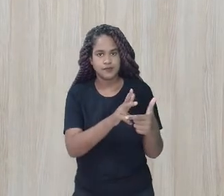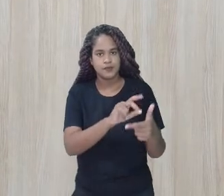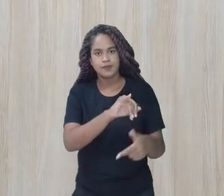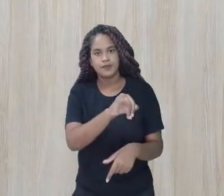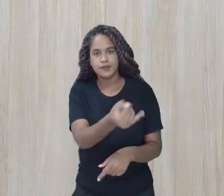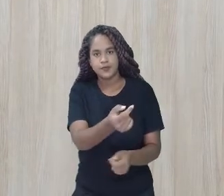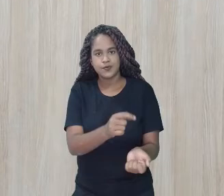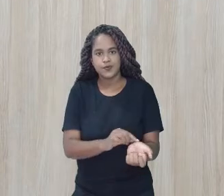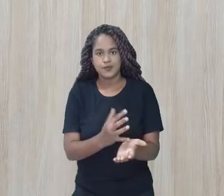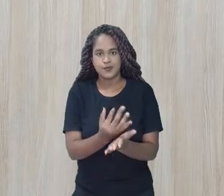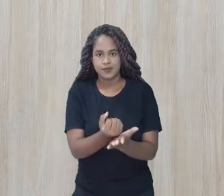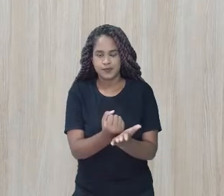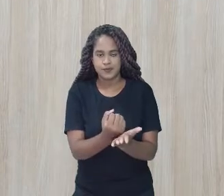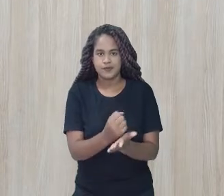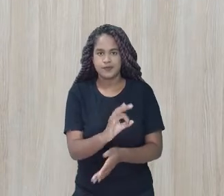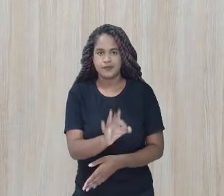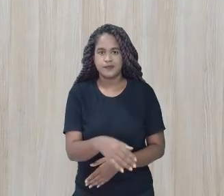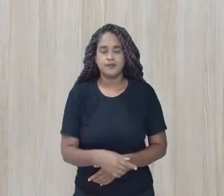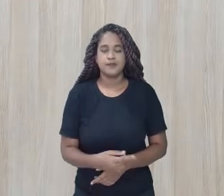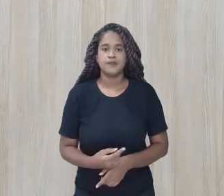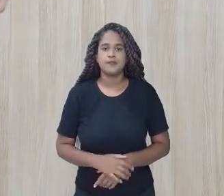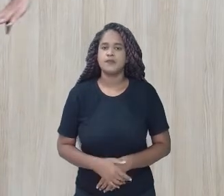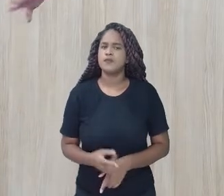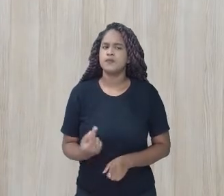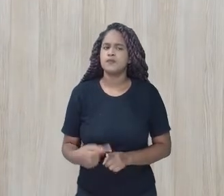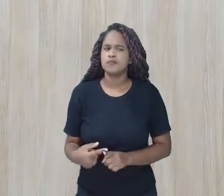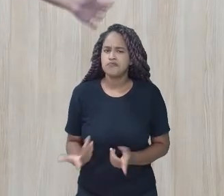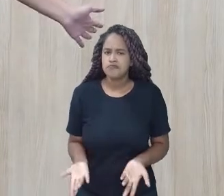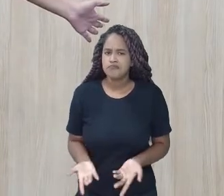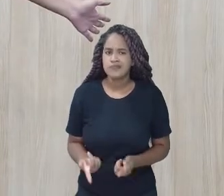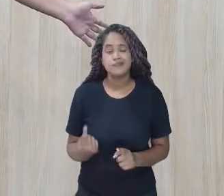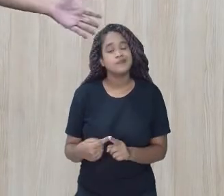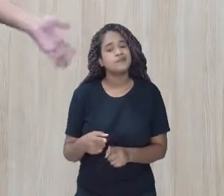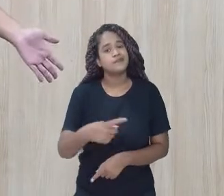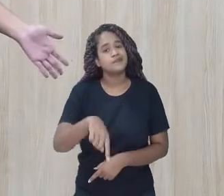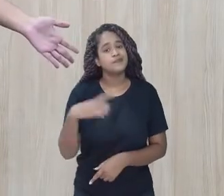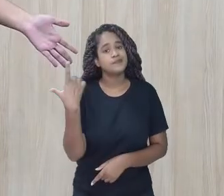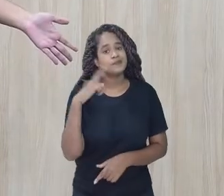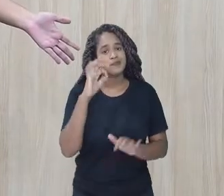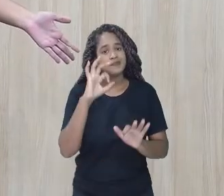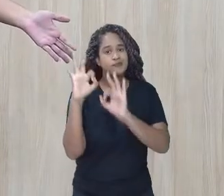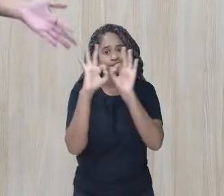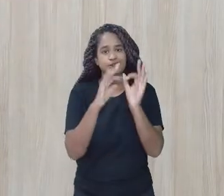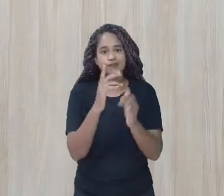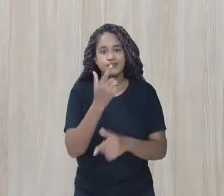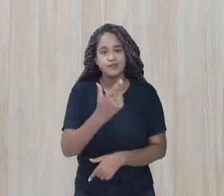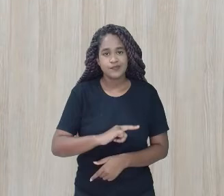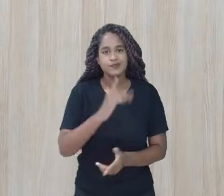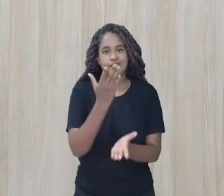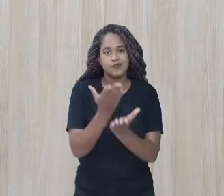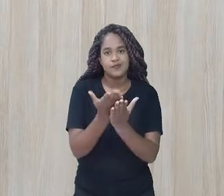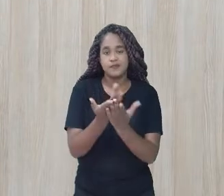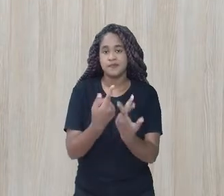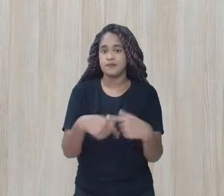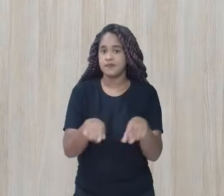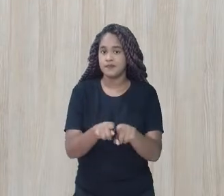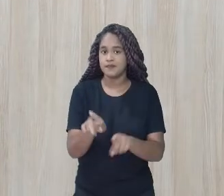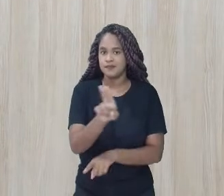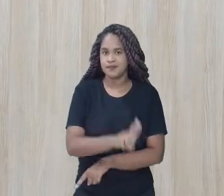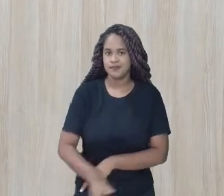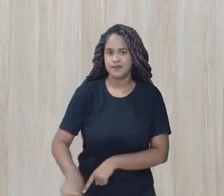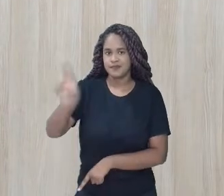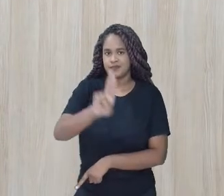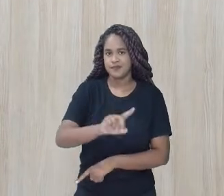download do nosso app, tá certo? Por quê, Vivi? Porque é lá que você pode reassistir as nossas aulas e também utilizar